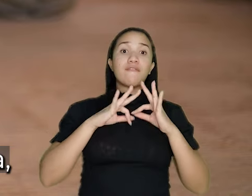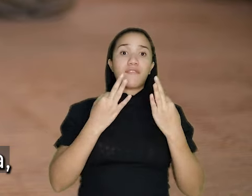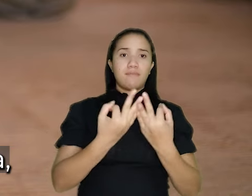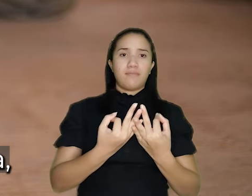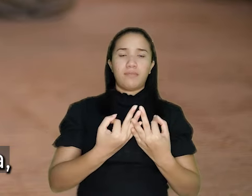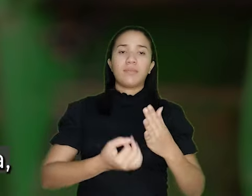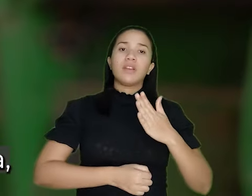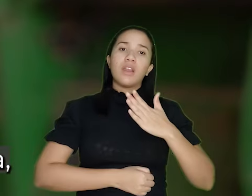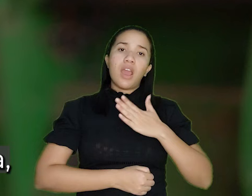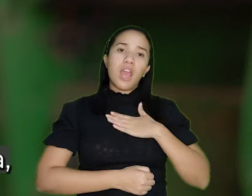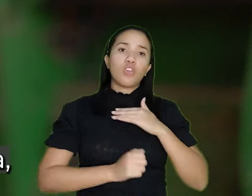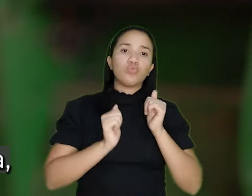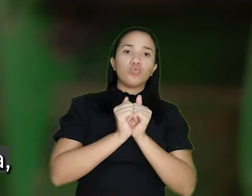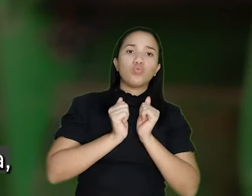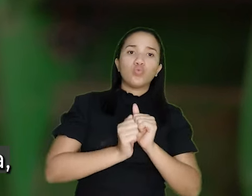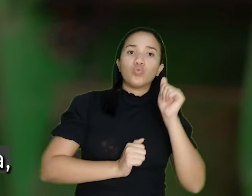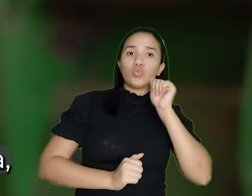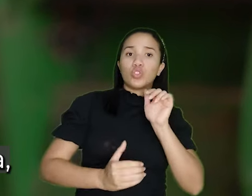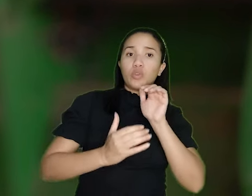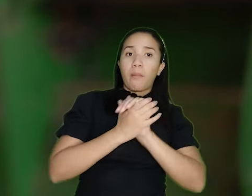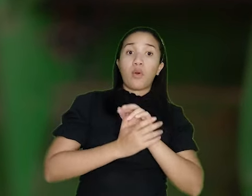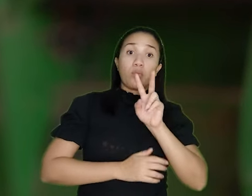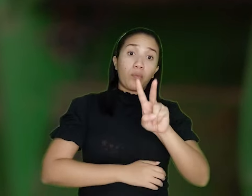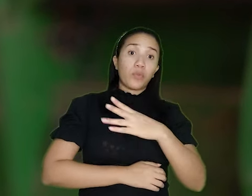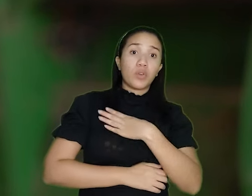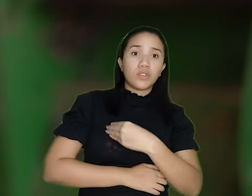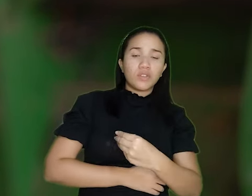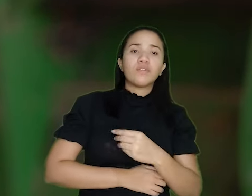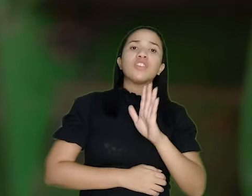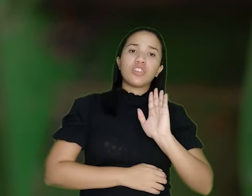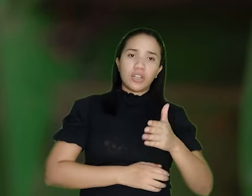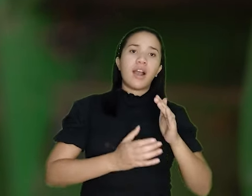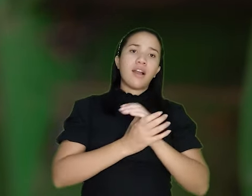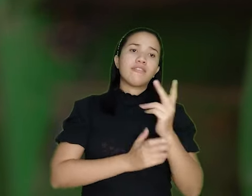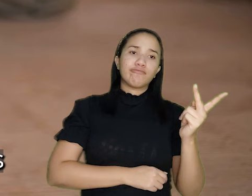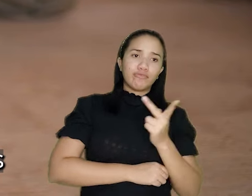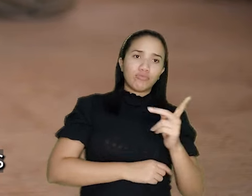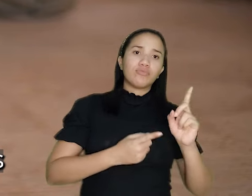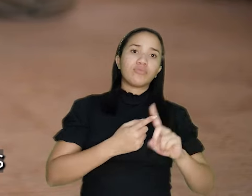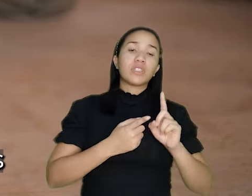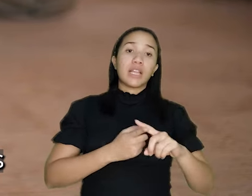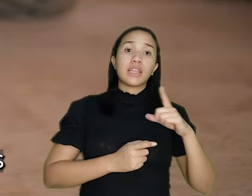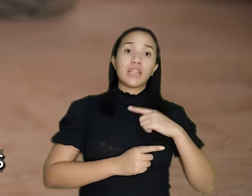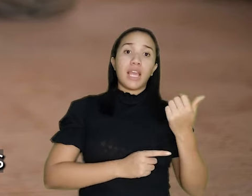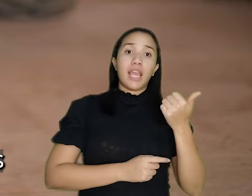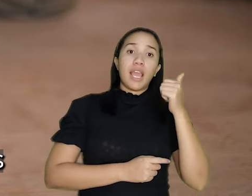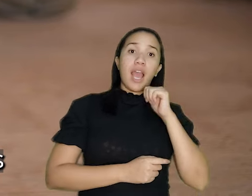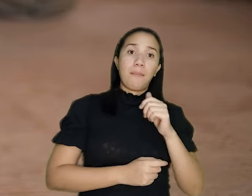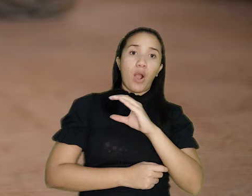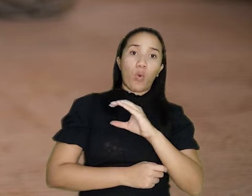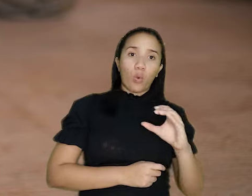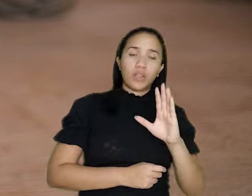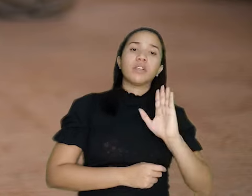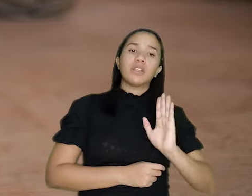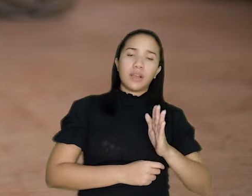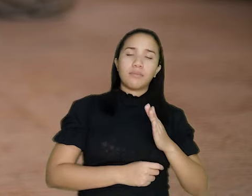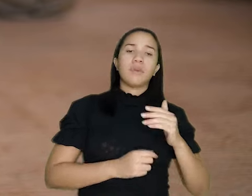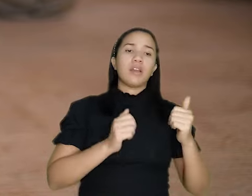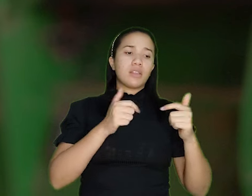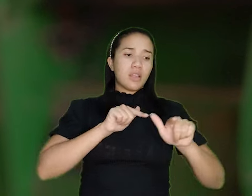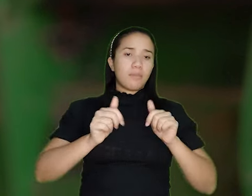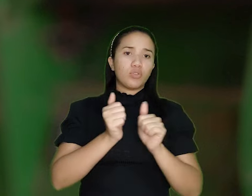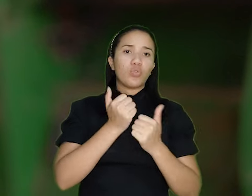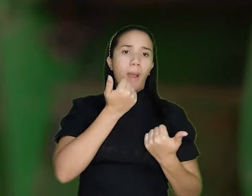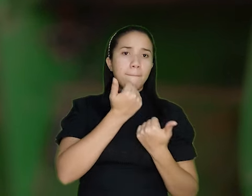fazenda familiar. Eu, minha esposa, dois filhos, todos os dois casados, tem uma das noras que trabalha com nós na